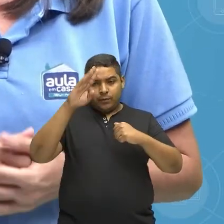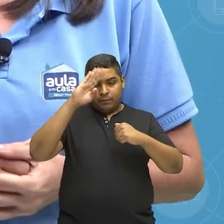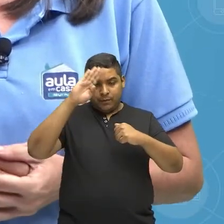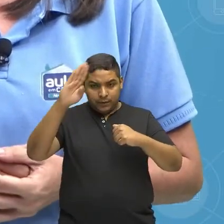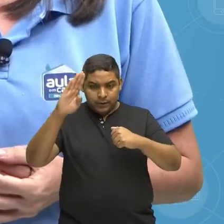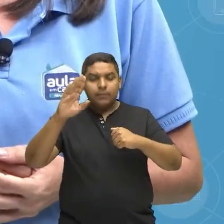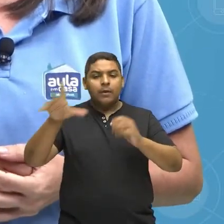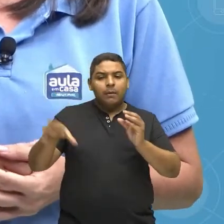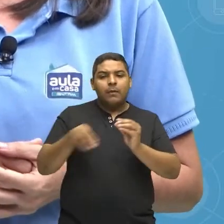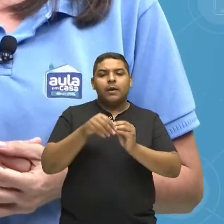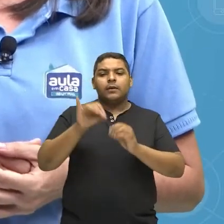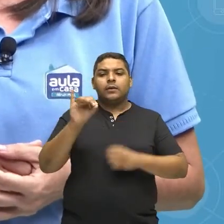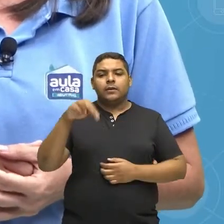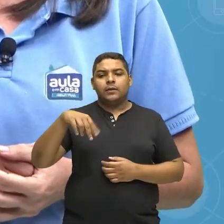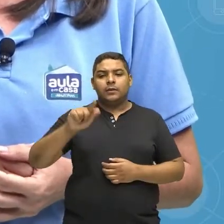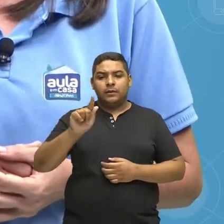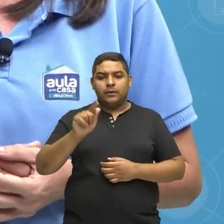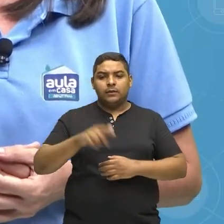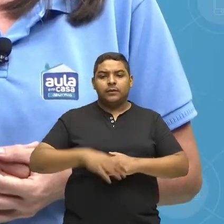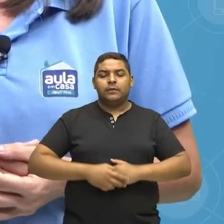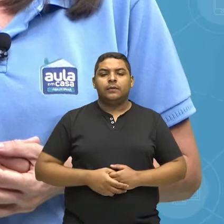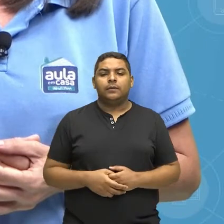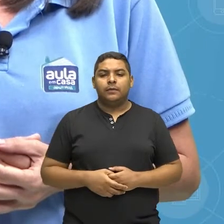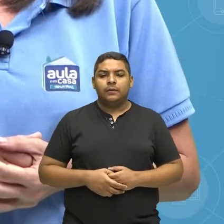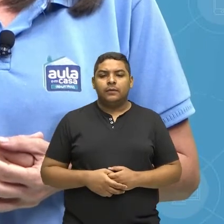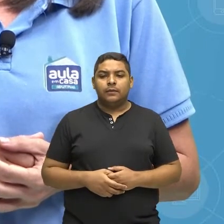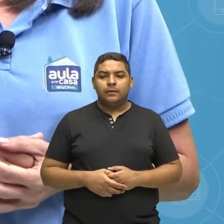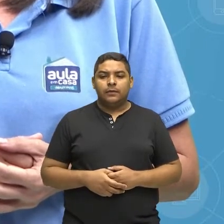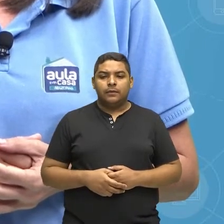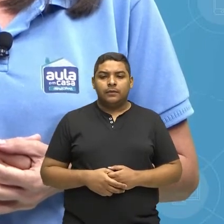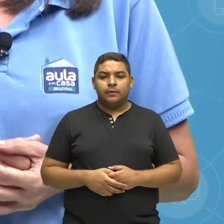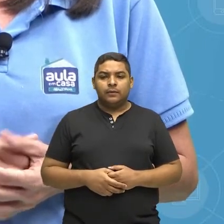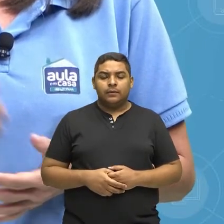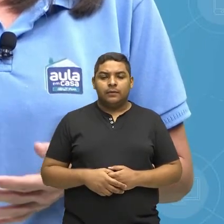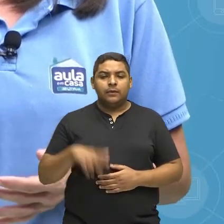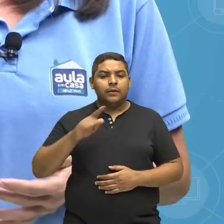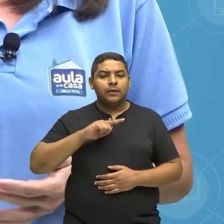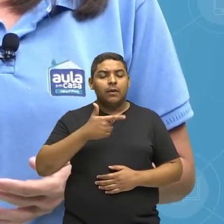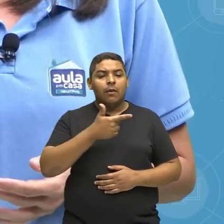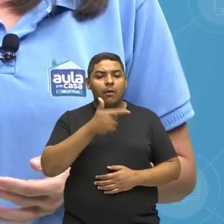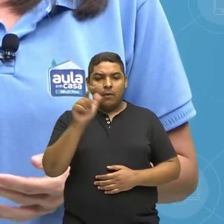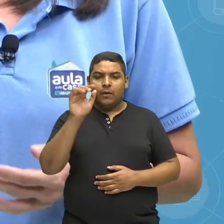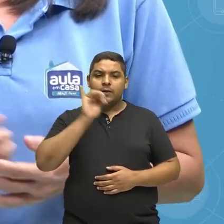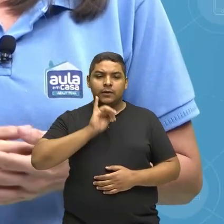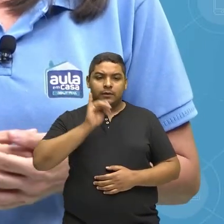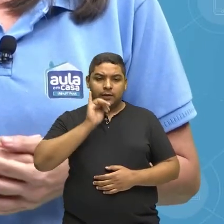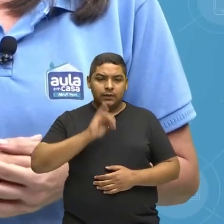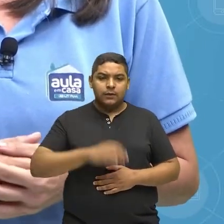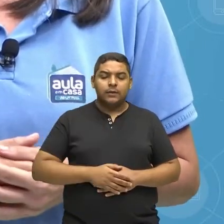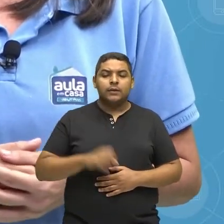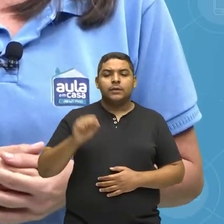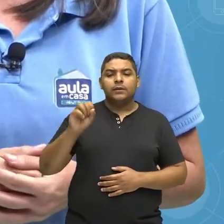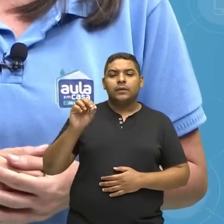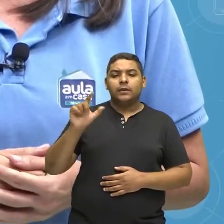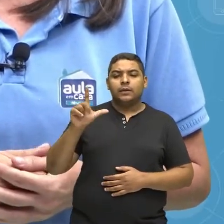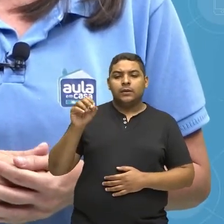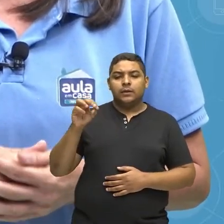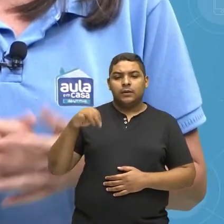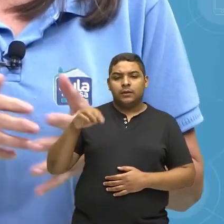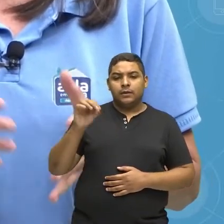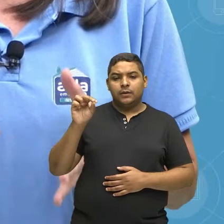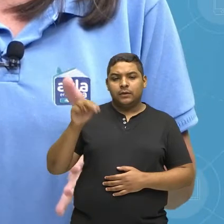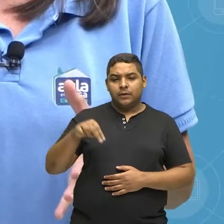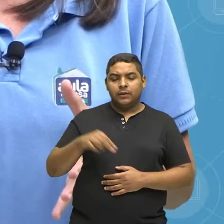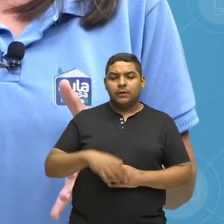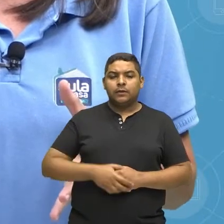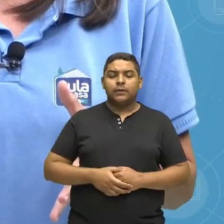acrescido do ing, lavando. Temos mais outro exemplo também. Solomon is sweeping the house. O